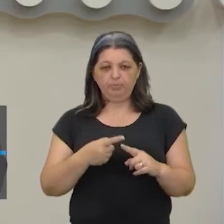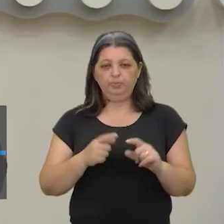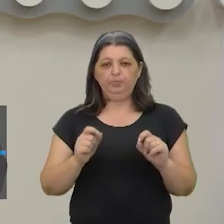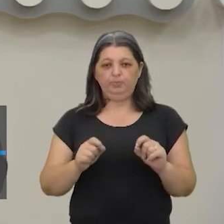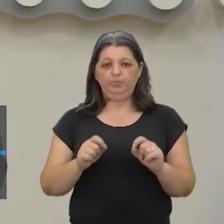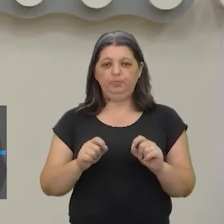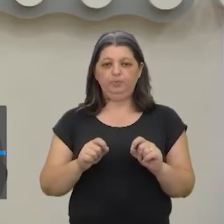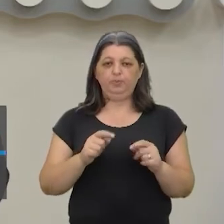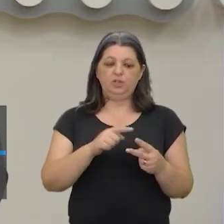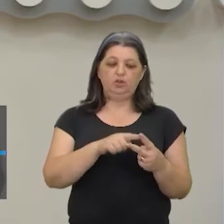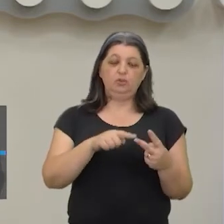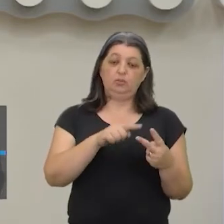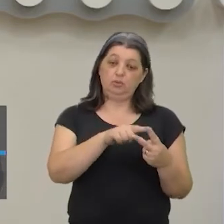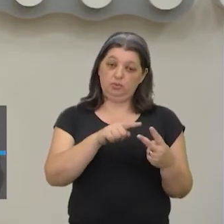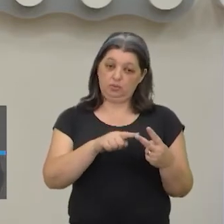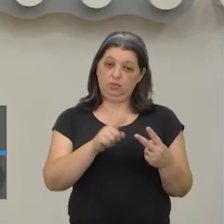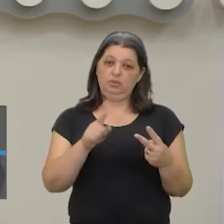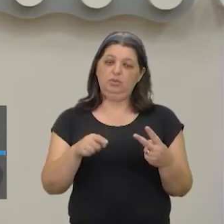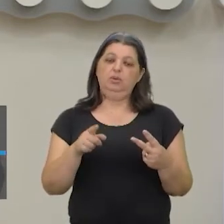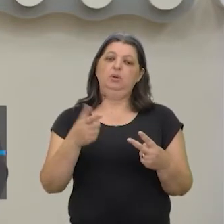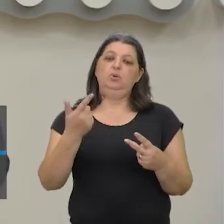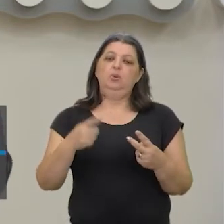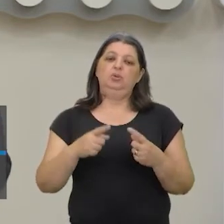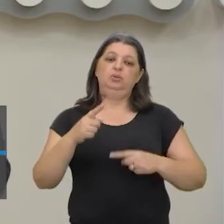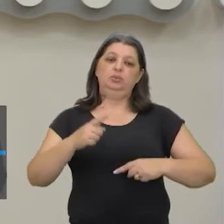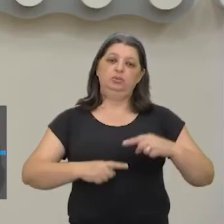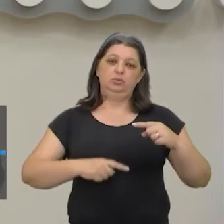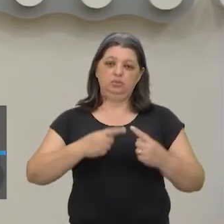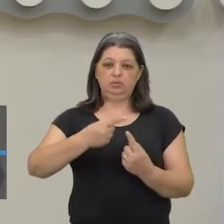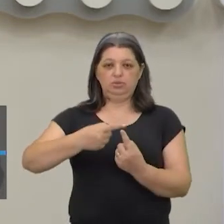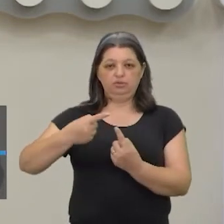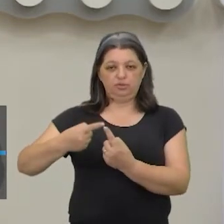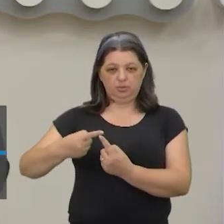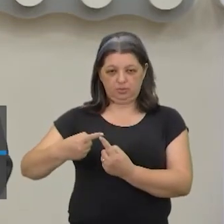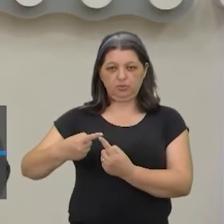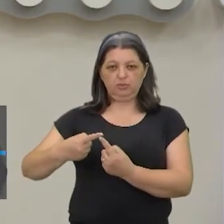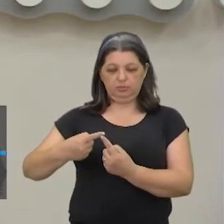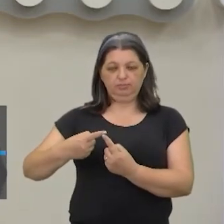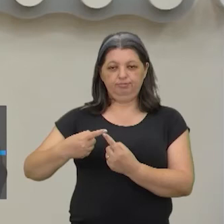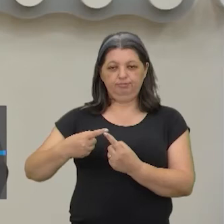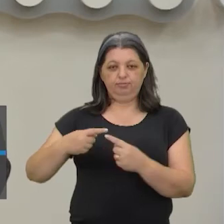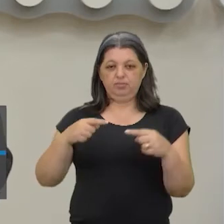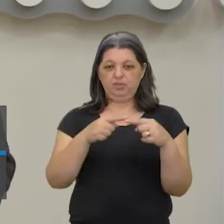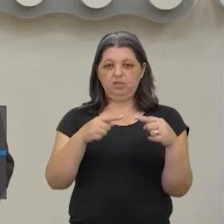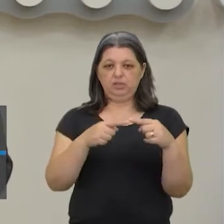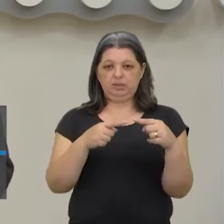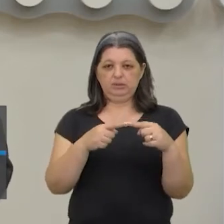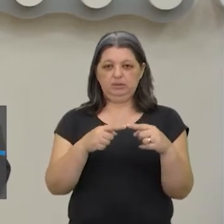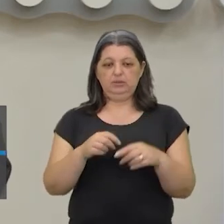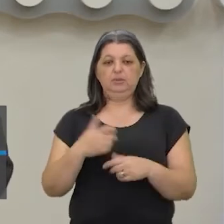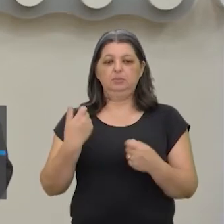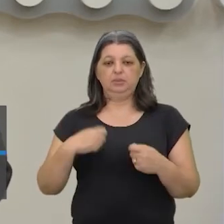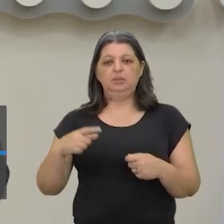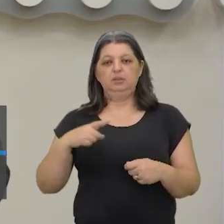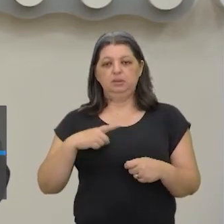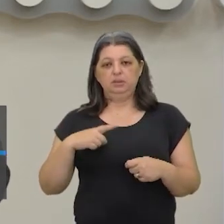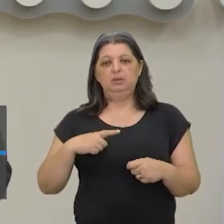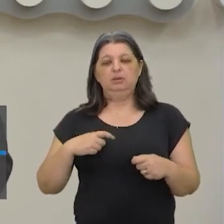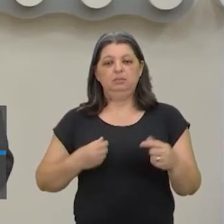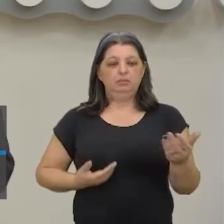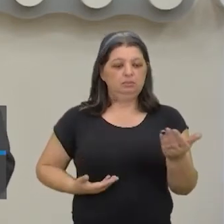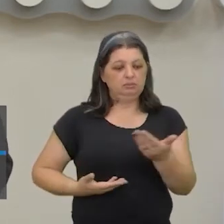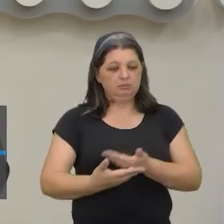e ametal, aí já é outro tipo de ligação que a gente vai ver mais para frente. Então, aqui eu tenho que ter esse tipo de